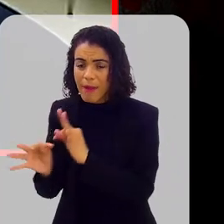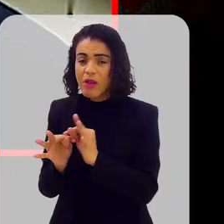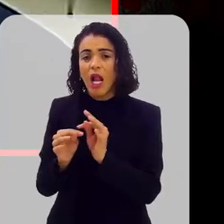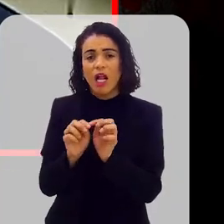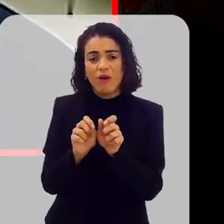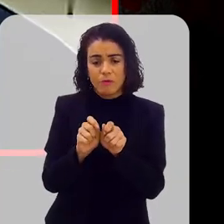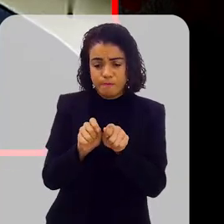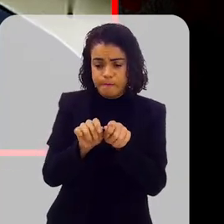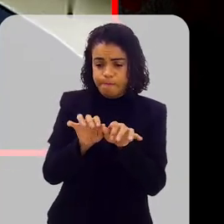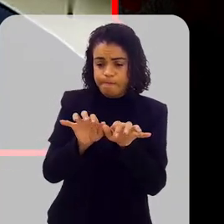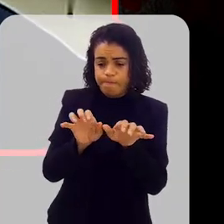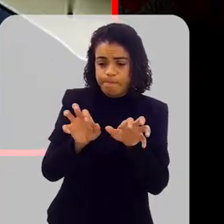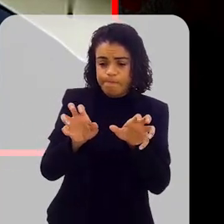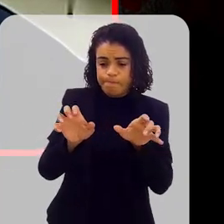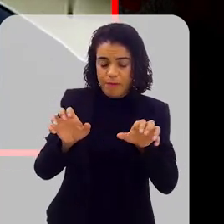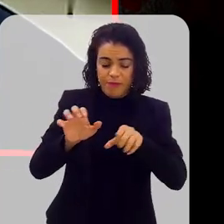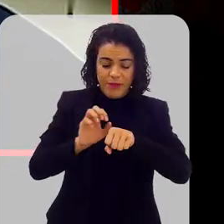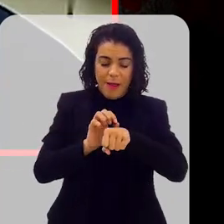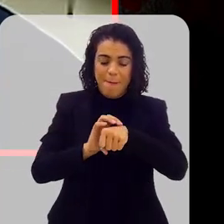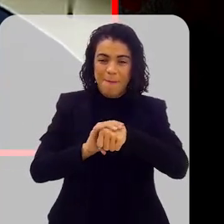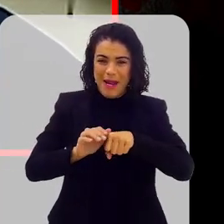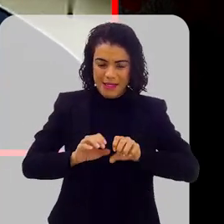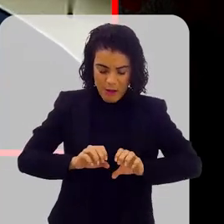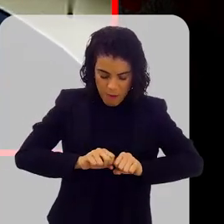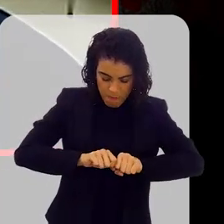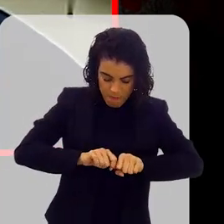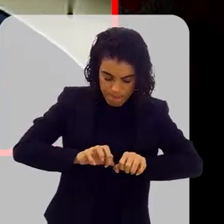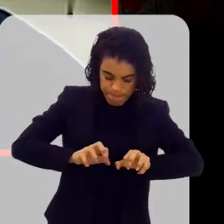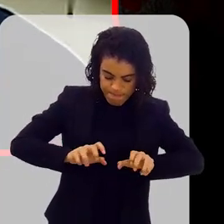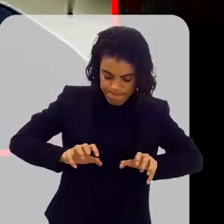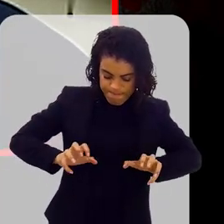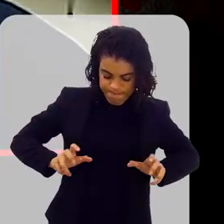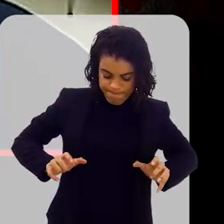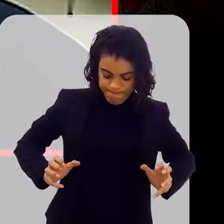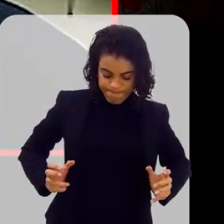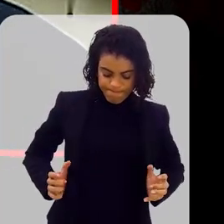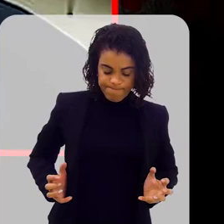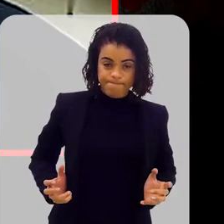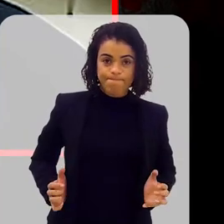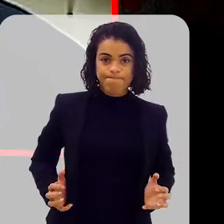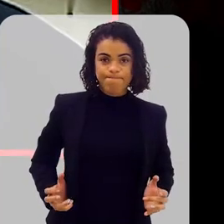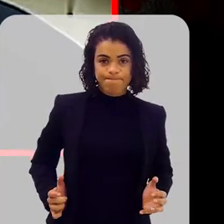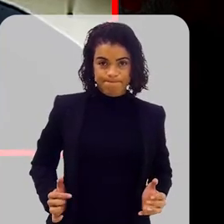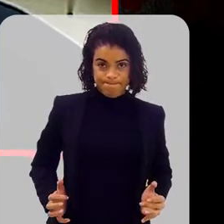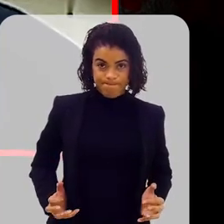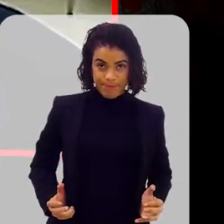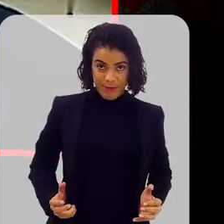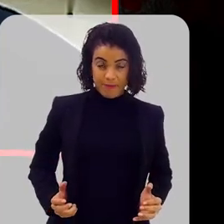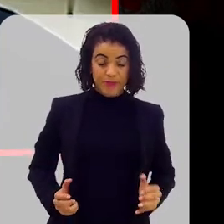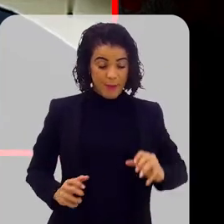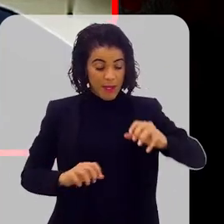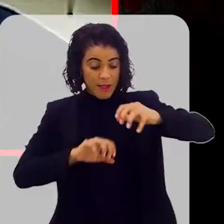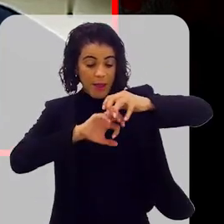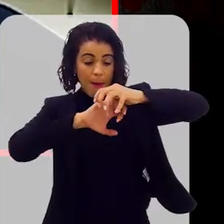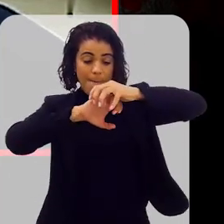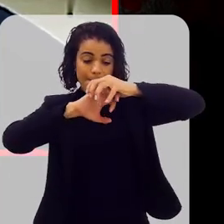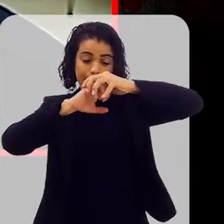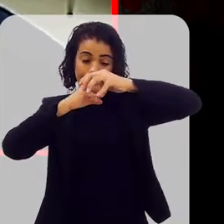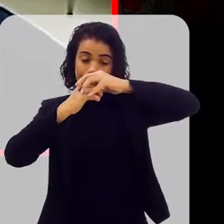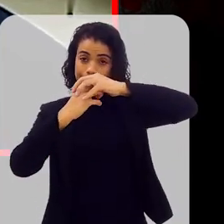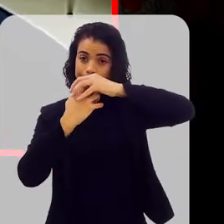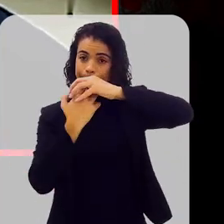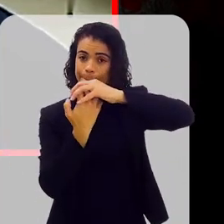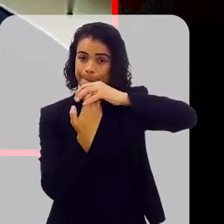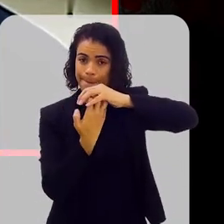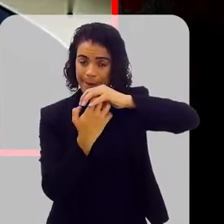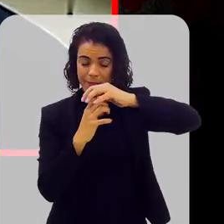vai crescer em extensão tanto ao longo da parede do intestino, como para dentro da luz do intestino, do interior do